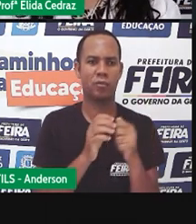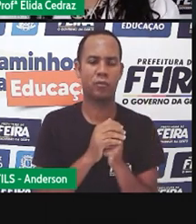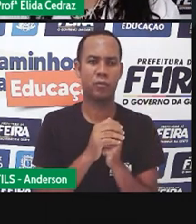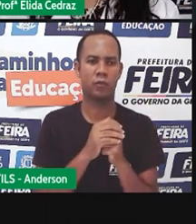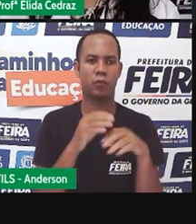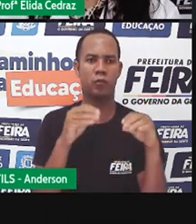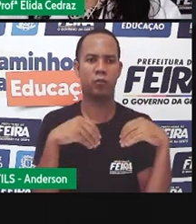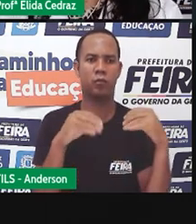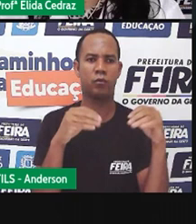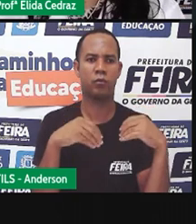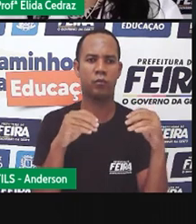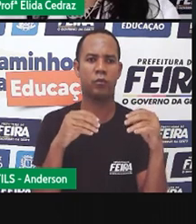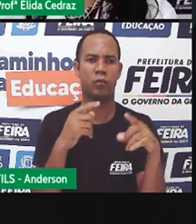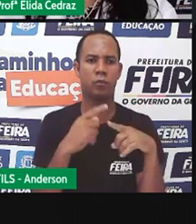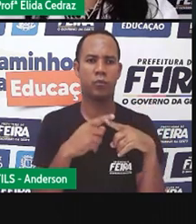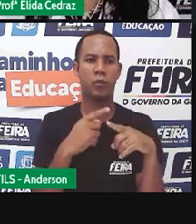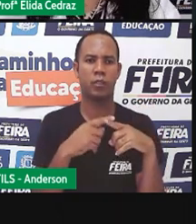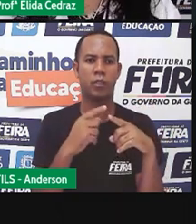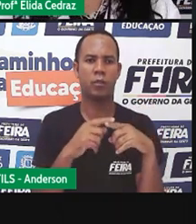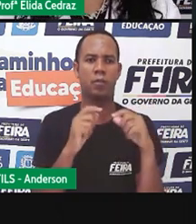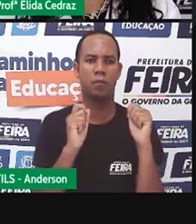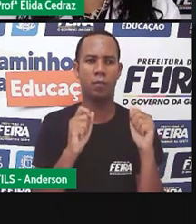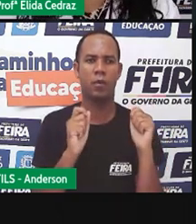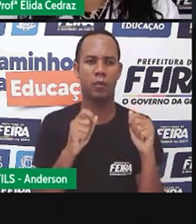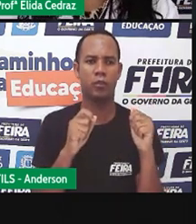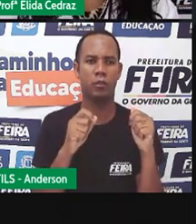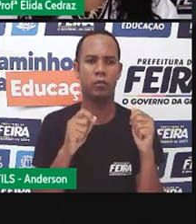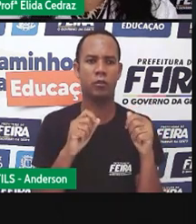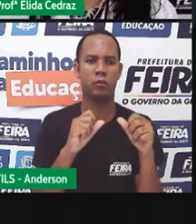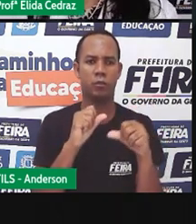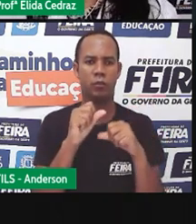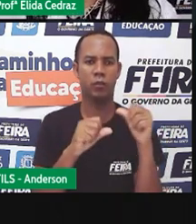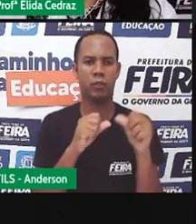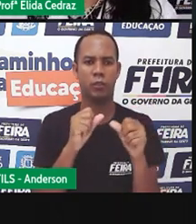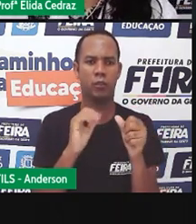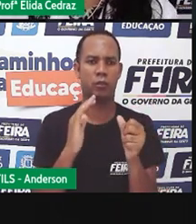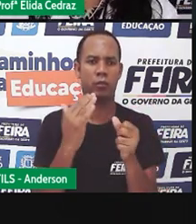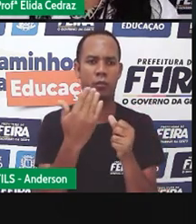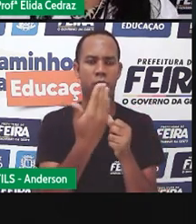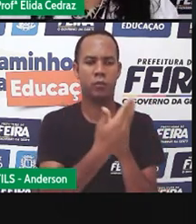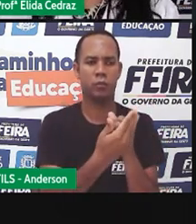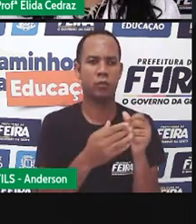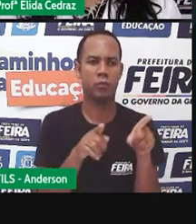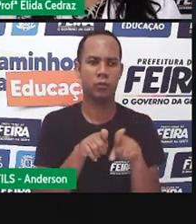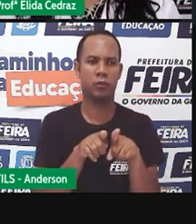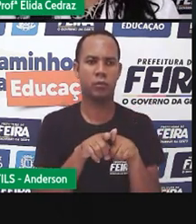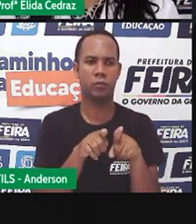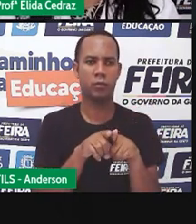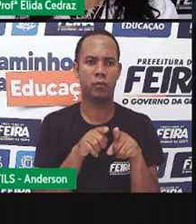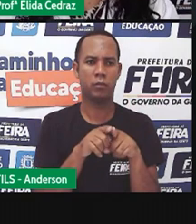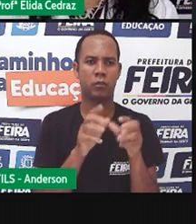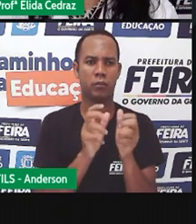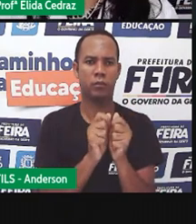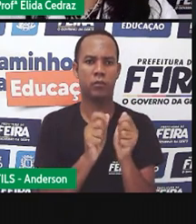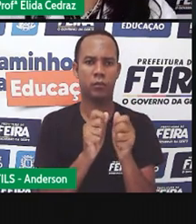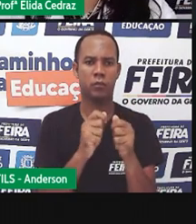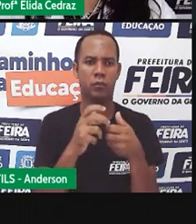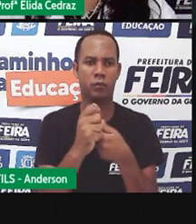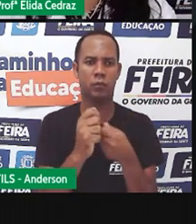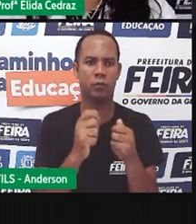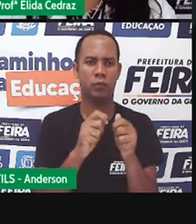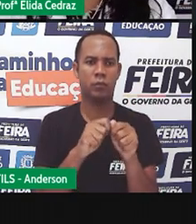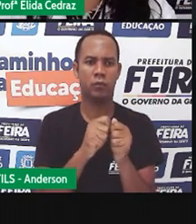é flexível porque ele pode ser moldado, dobrado, amassado